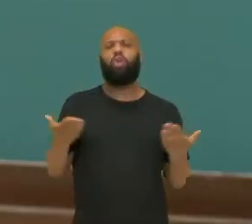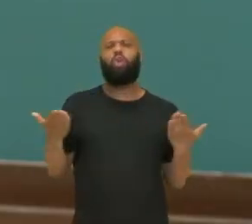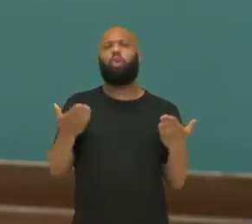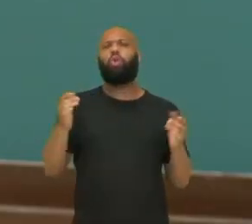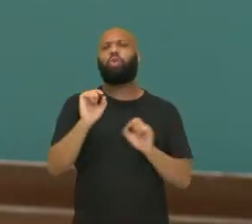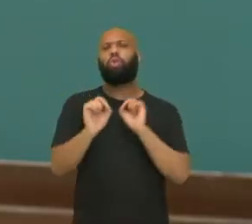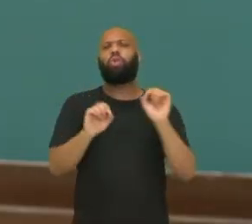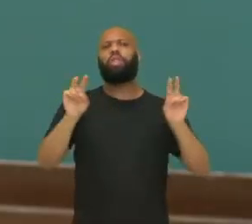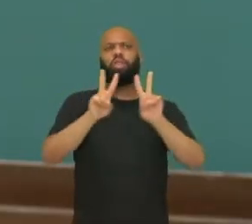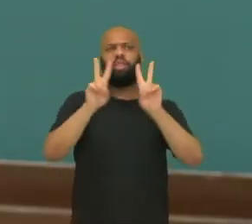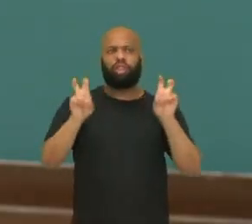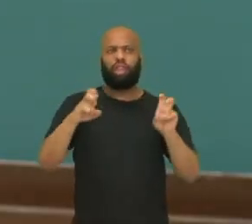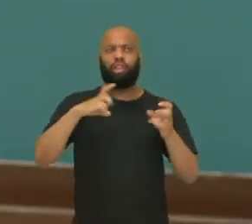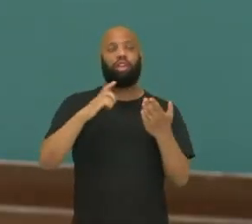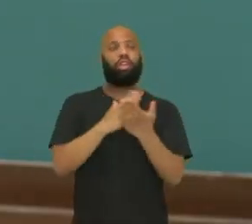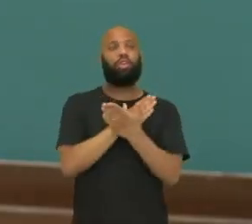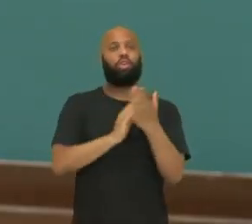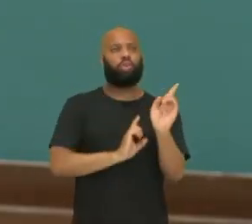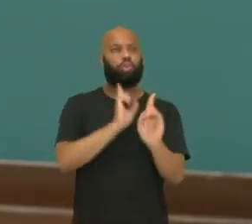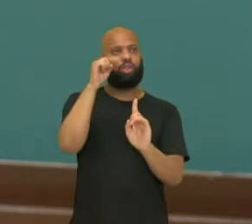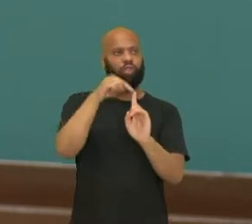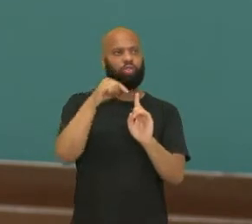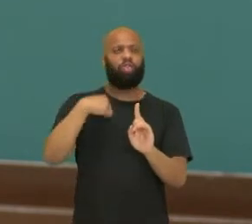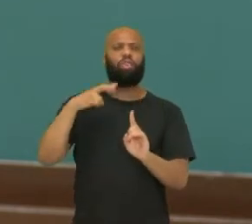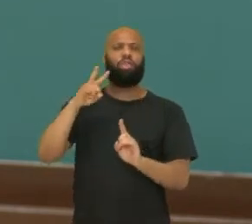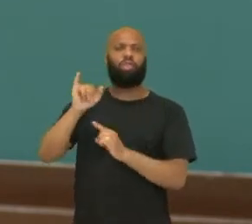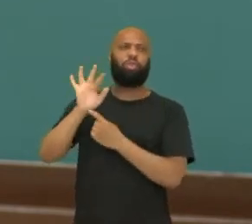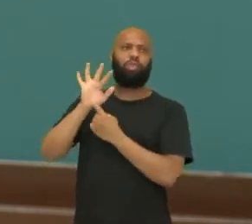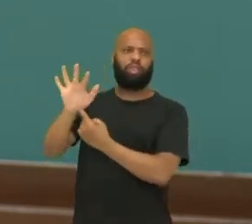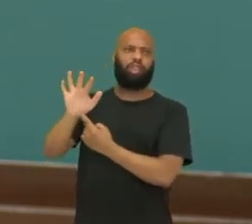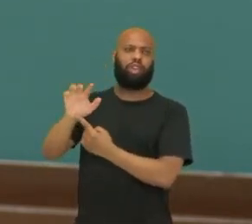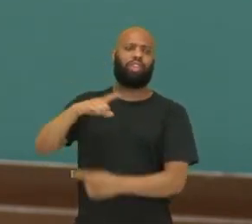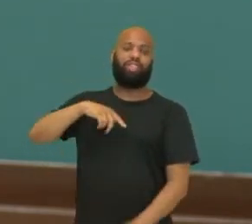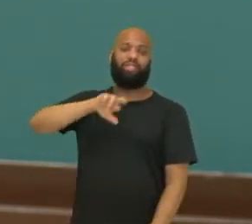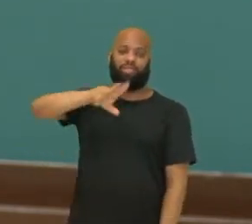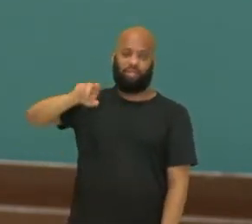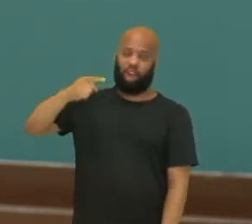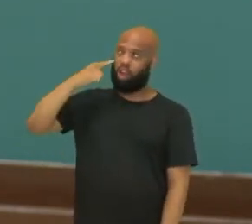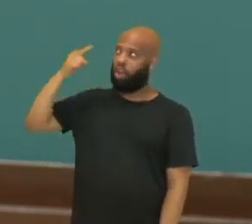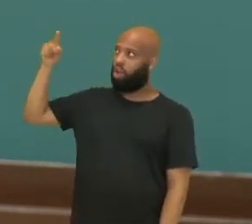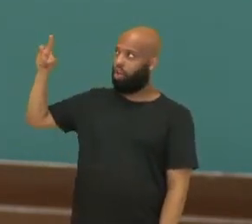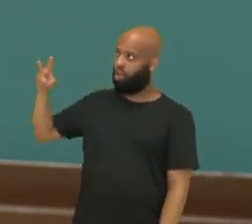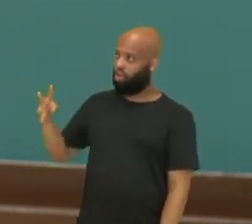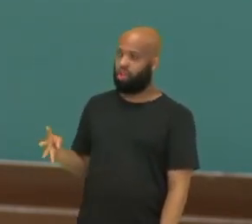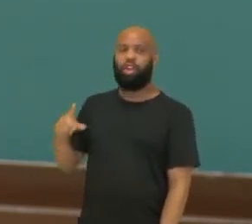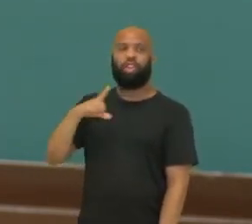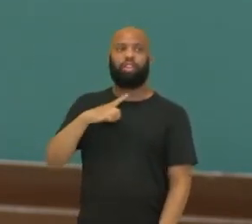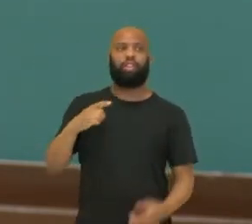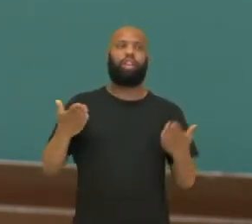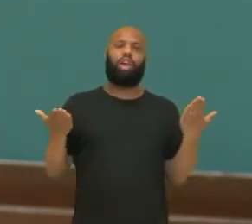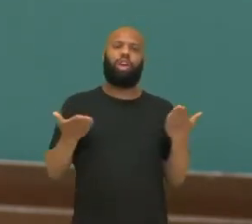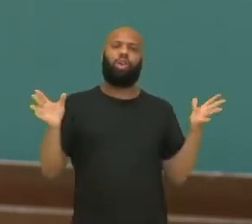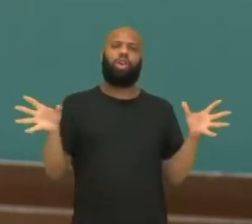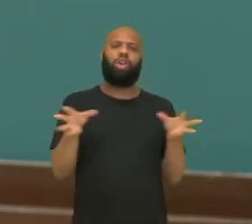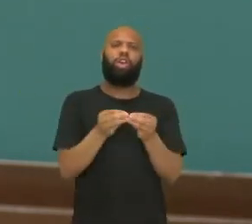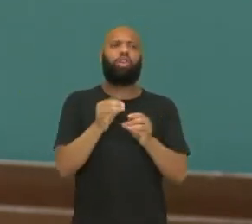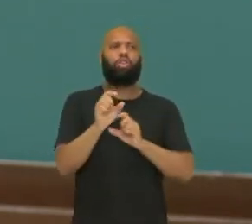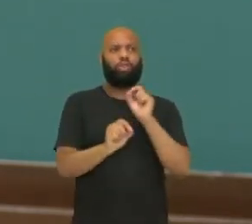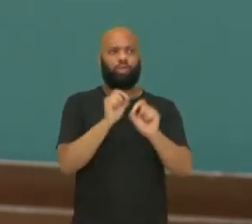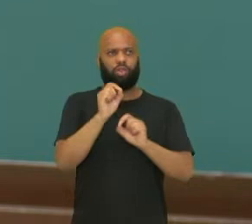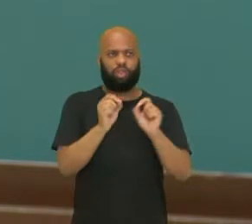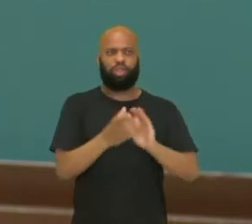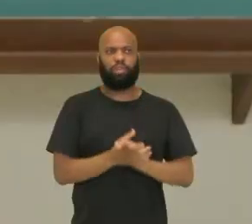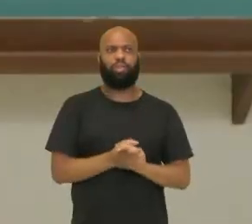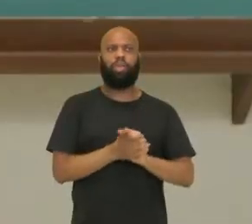hoje, nós temos alguns objetivos. Na verdade, nós temos vários objetivos que eu posso sintetizar da seguinte